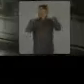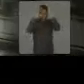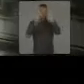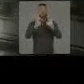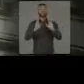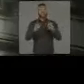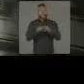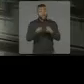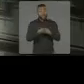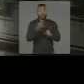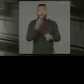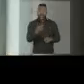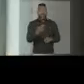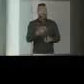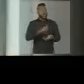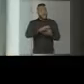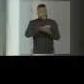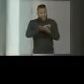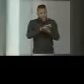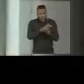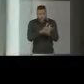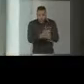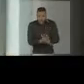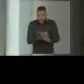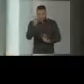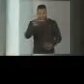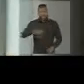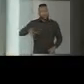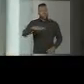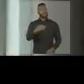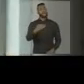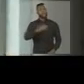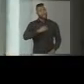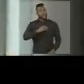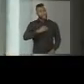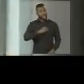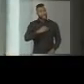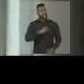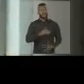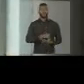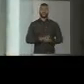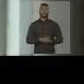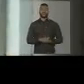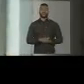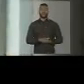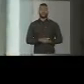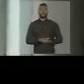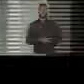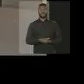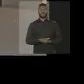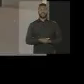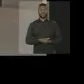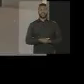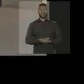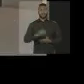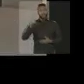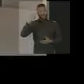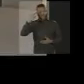o Papa Francisco já condenou a tortura. Torturar as pessoas é um pecado mortal. um pecado mortal.